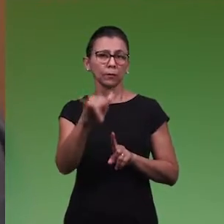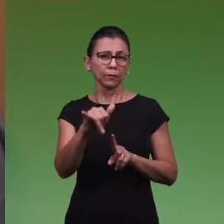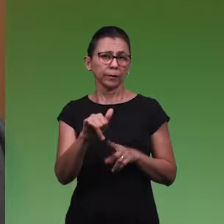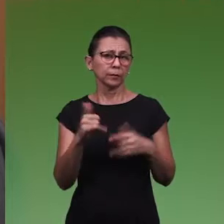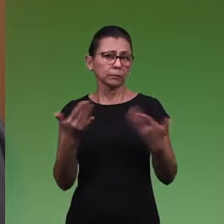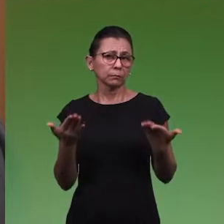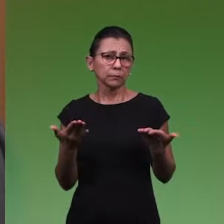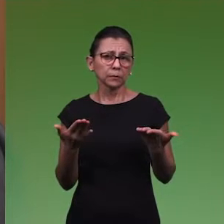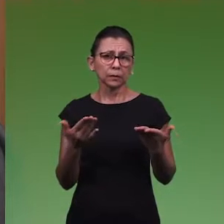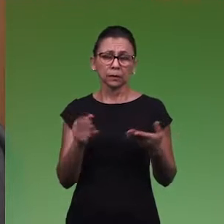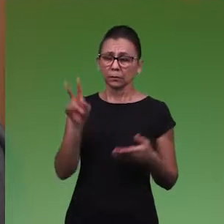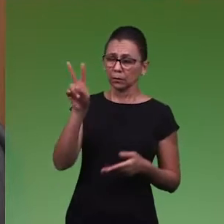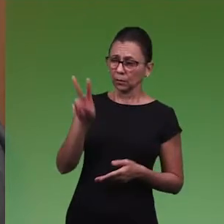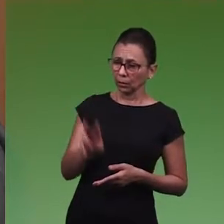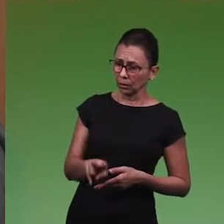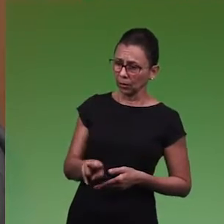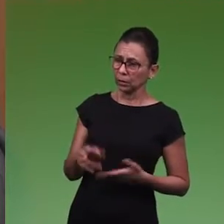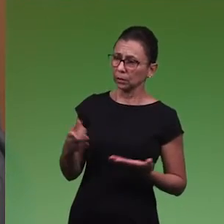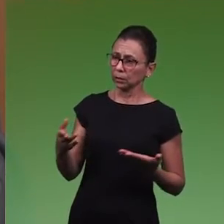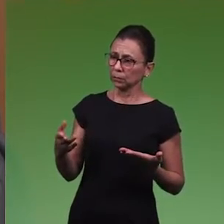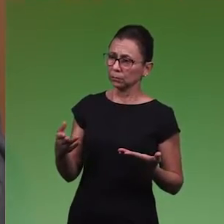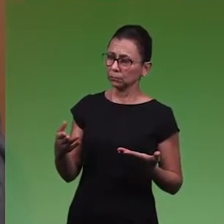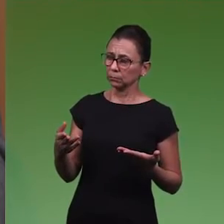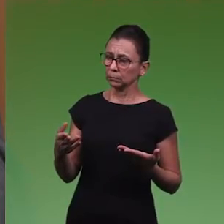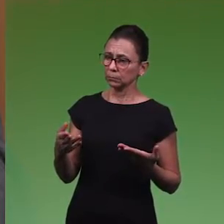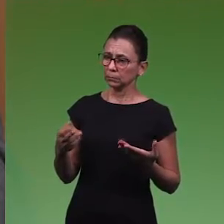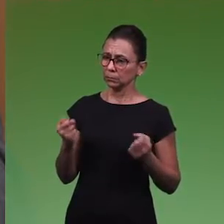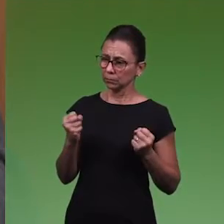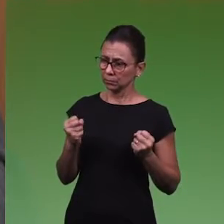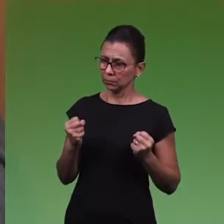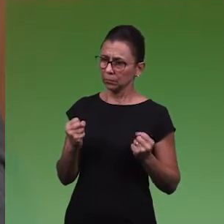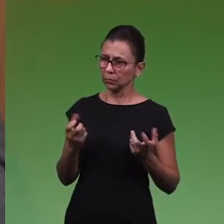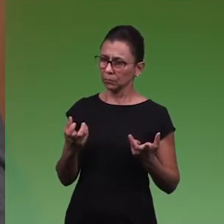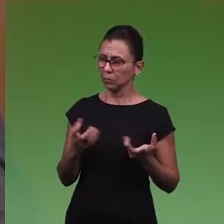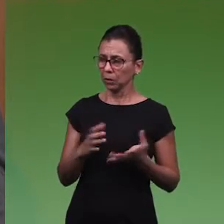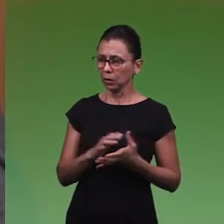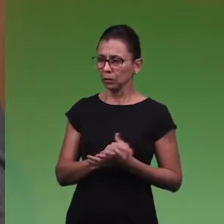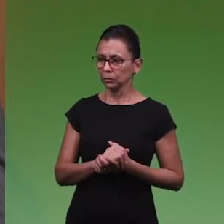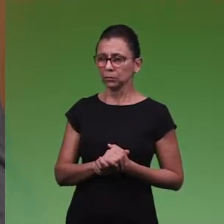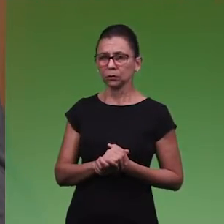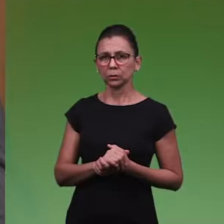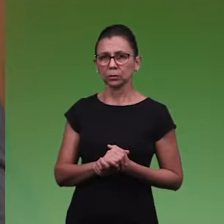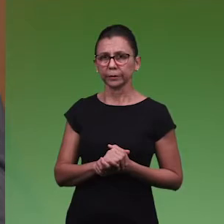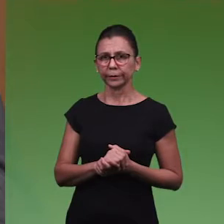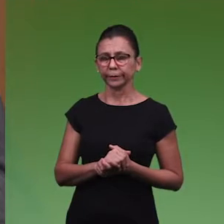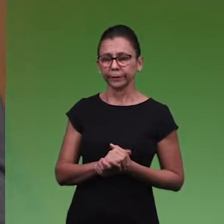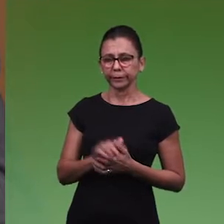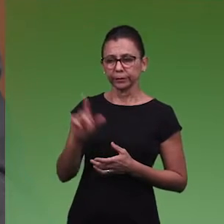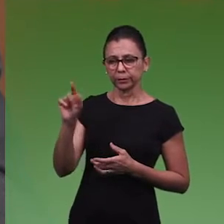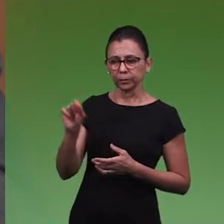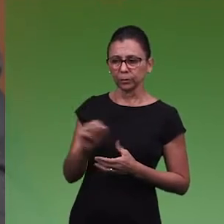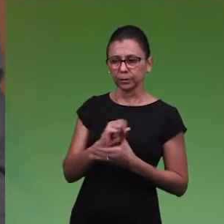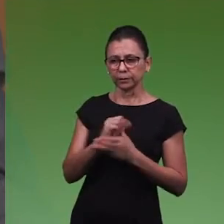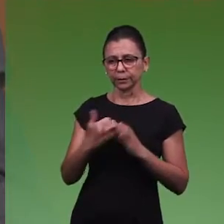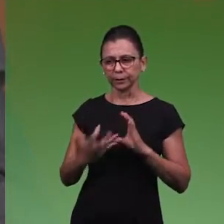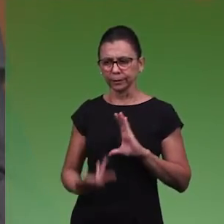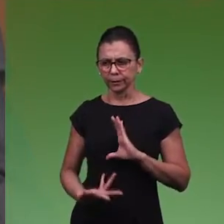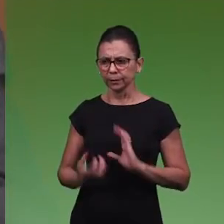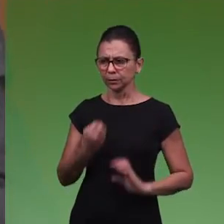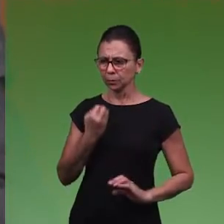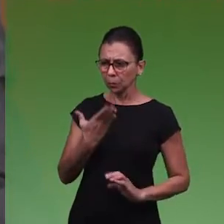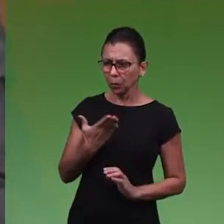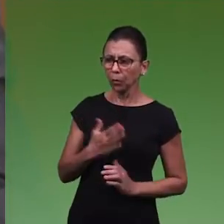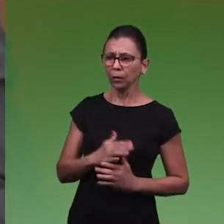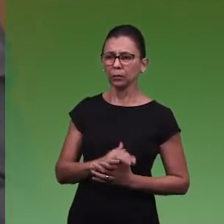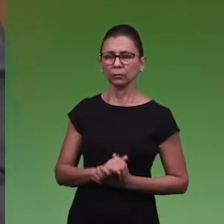as considerações dele. Ele pode tirar da provisão dele, como Samuel disse, certamente